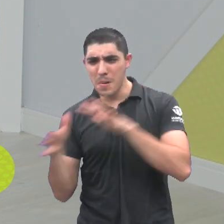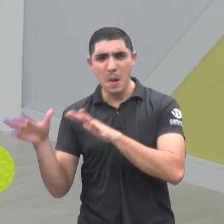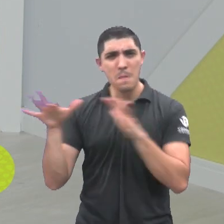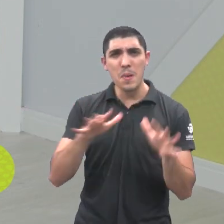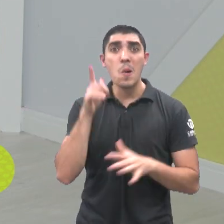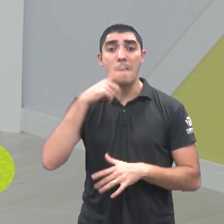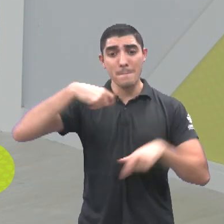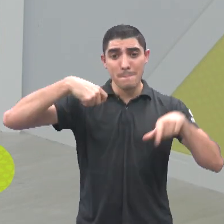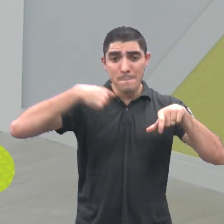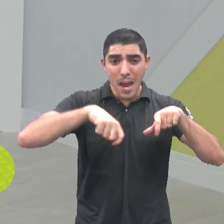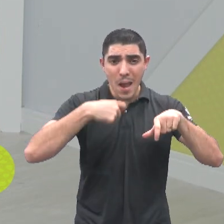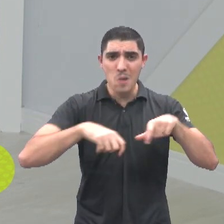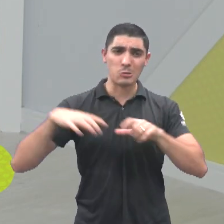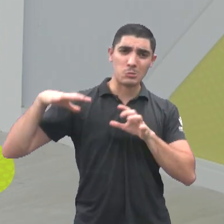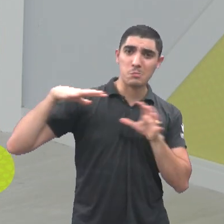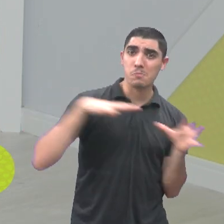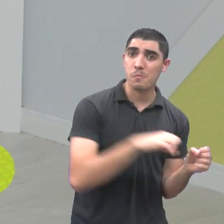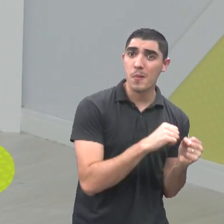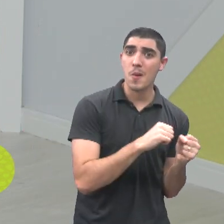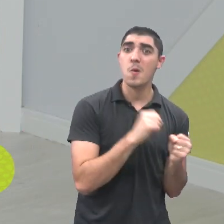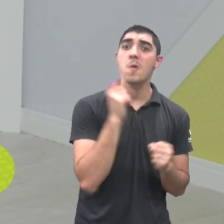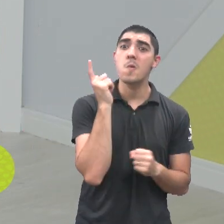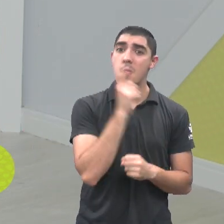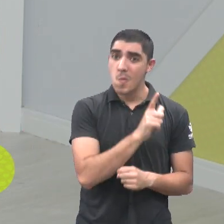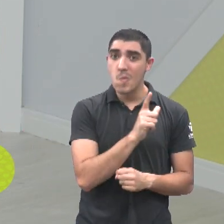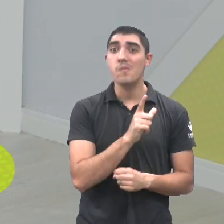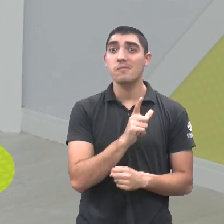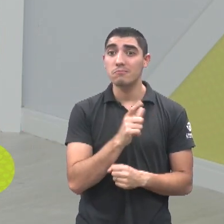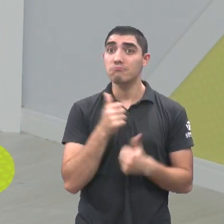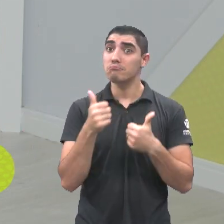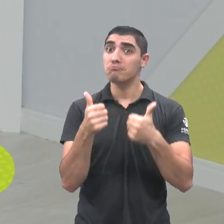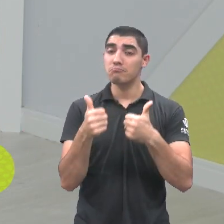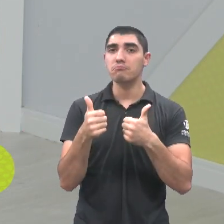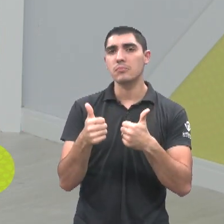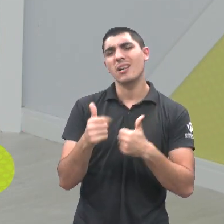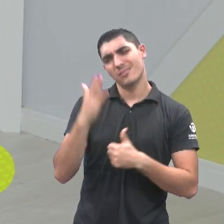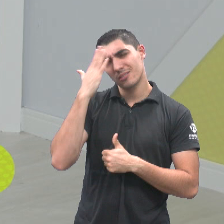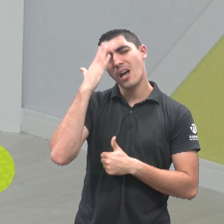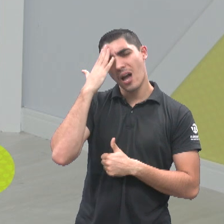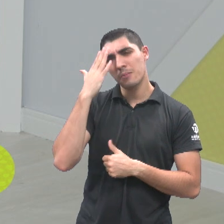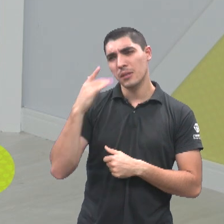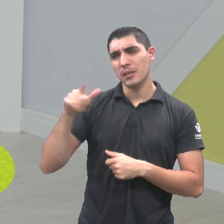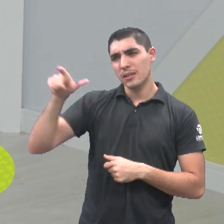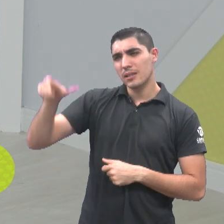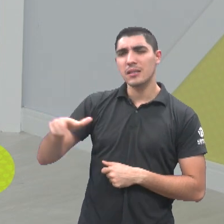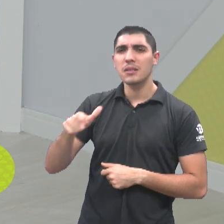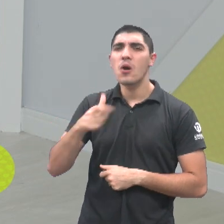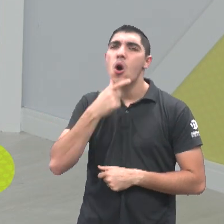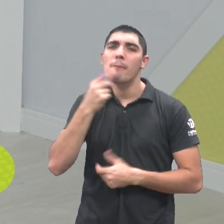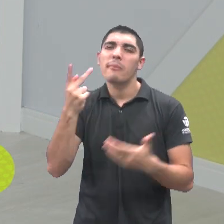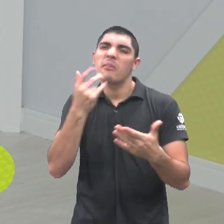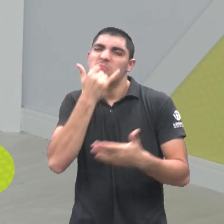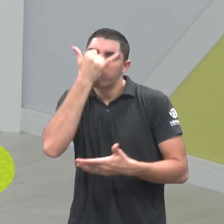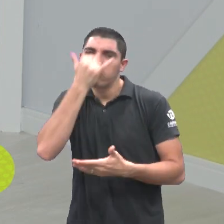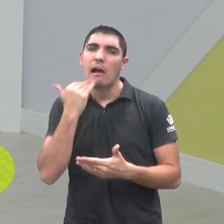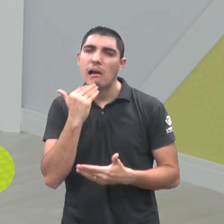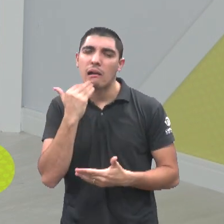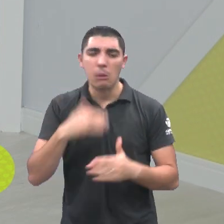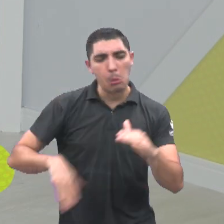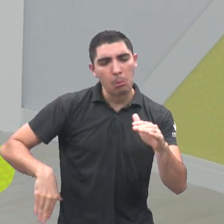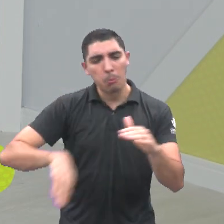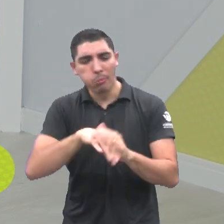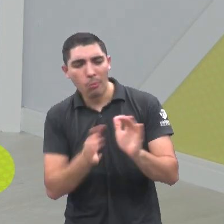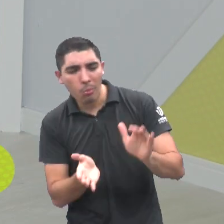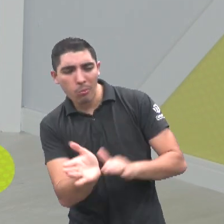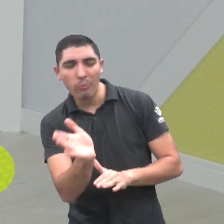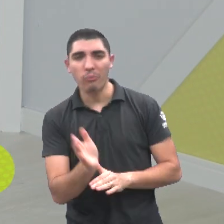anteriormente, foi pro pênalti, fez a defesa do pênalti, em que pese o pênalti tenha sido mal batido, o Ariel não tem nada a ver com isso. Ele poderia ter ido pro outro lado e aí